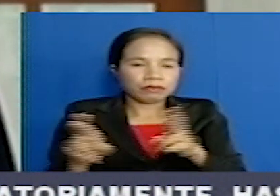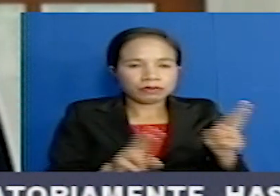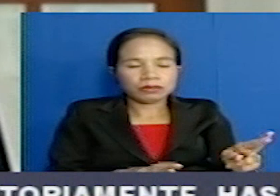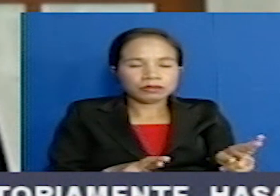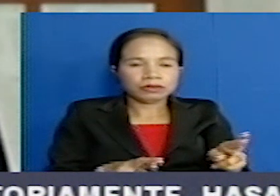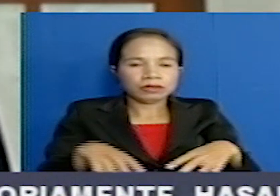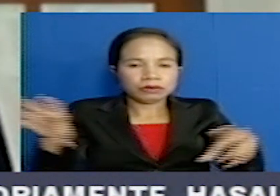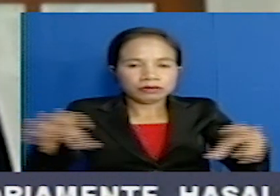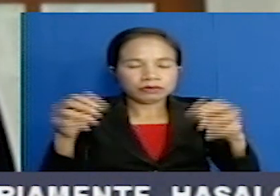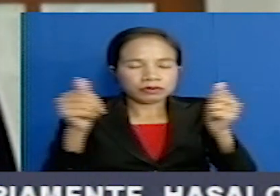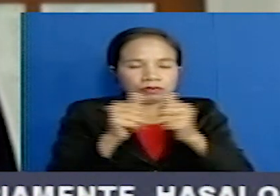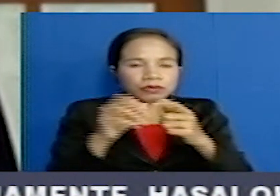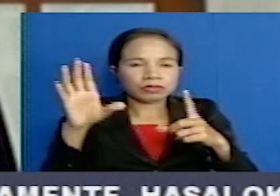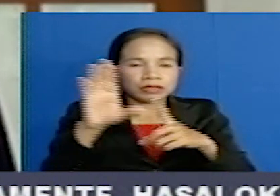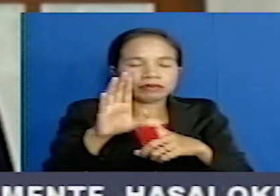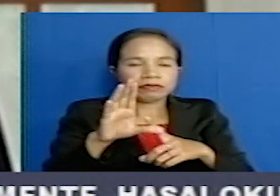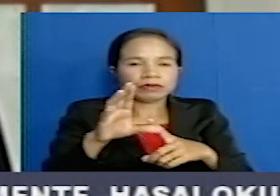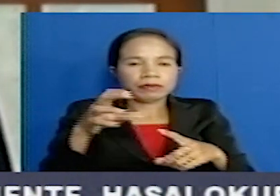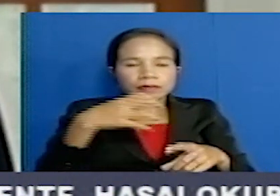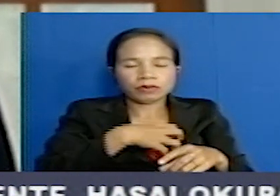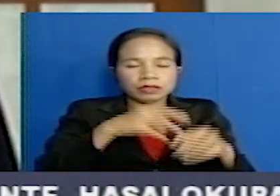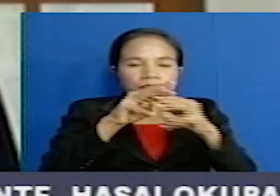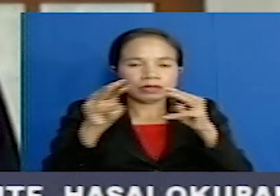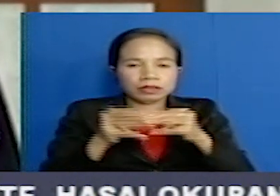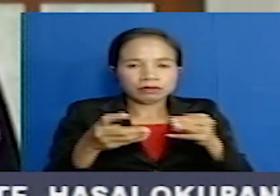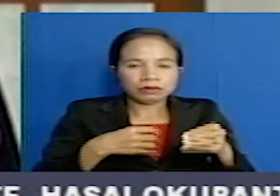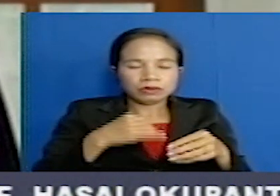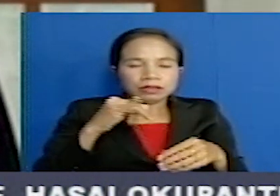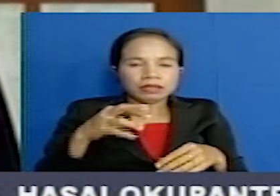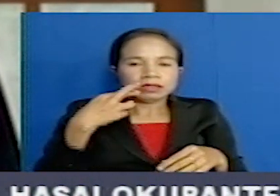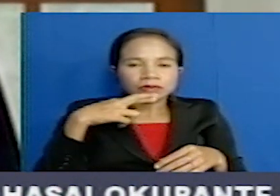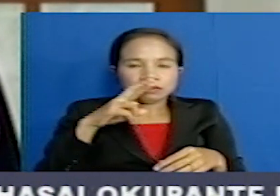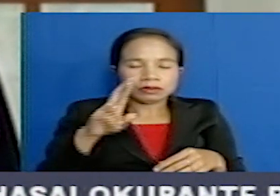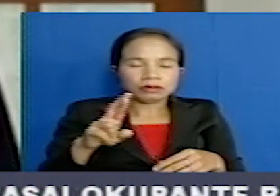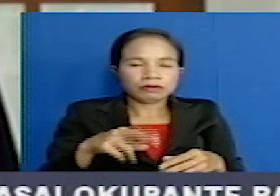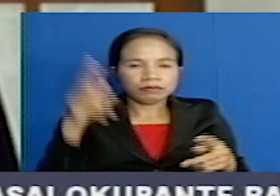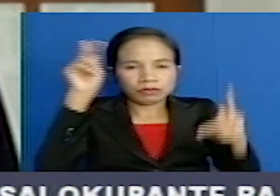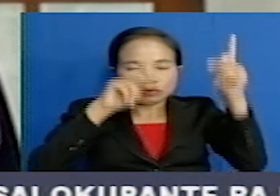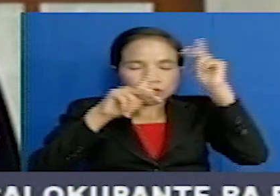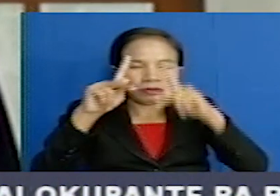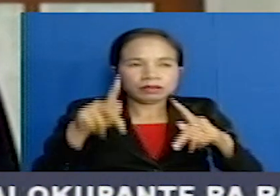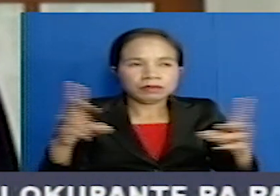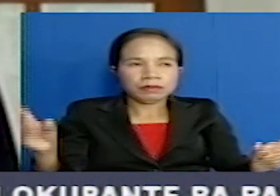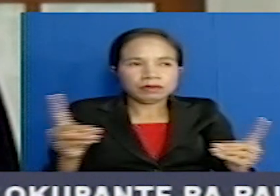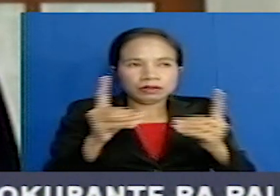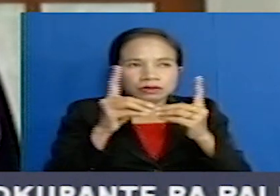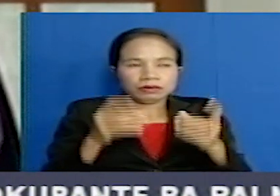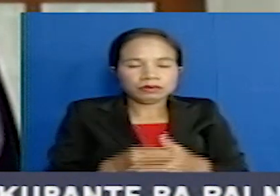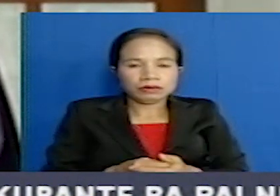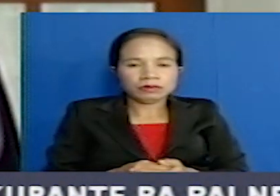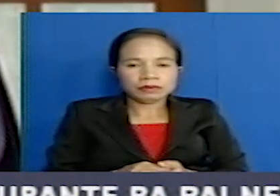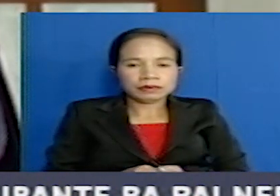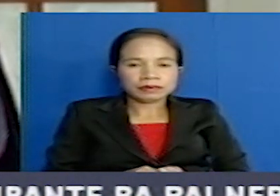a cooperar com o comando município dele para a solucionar o problema que vai acontecer. E